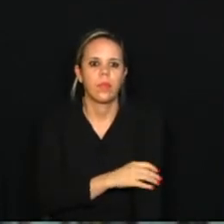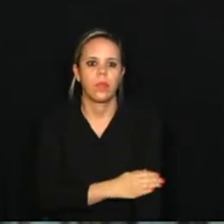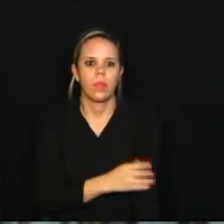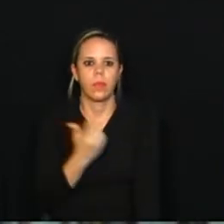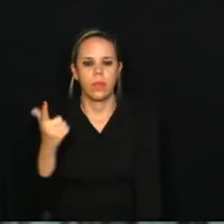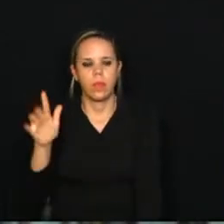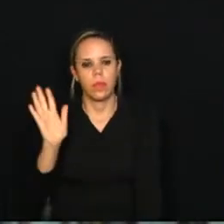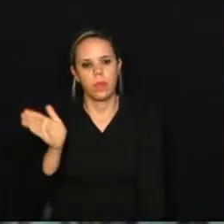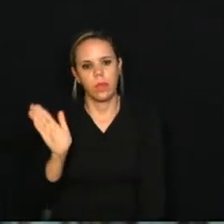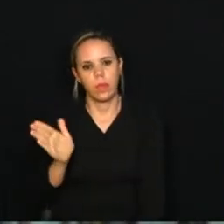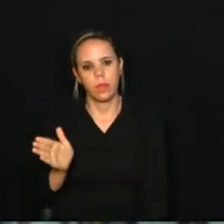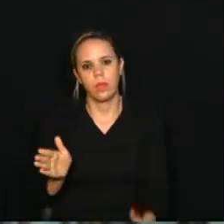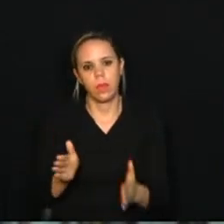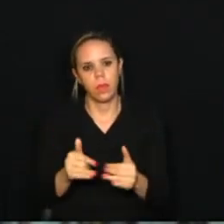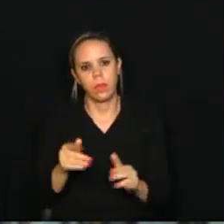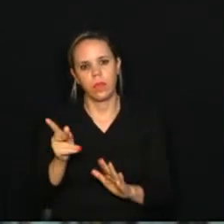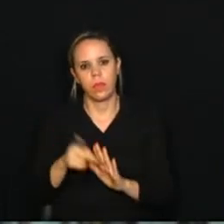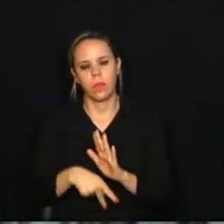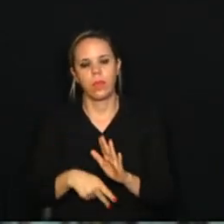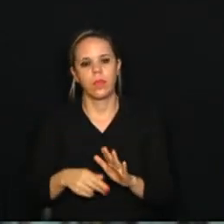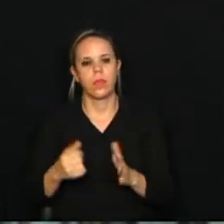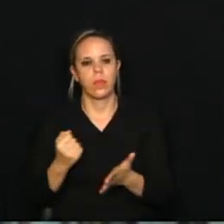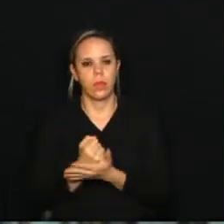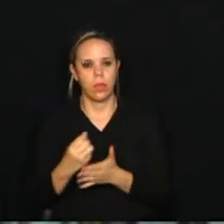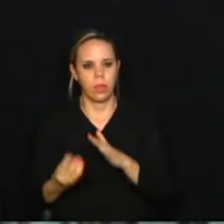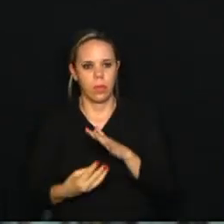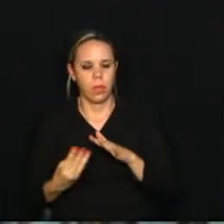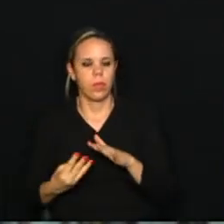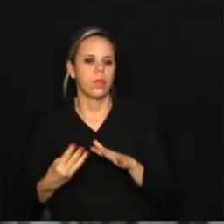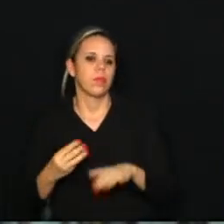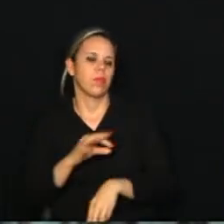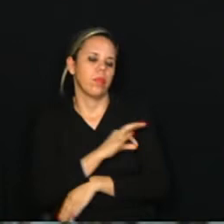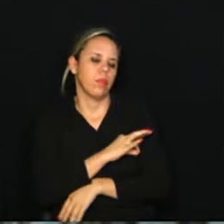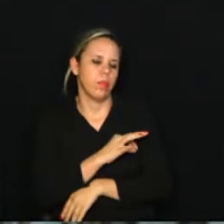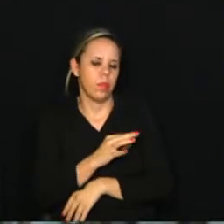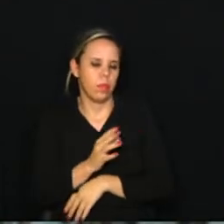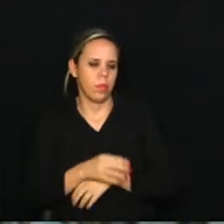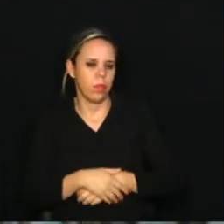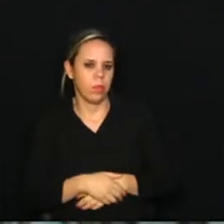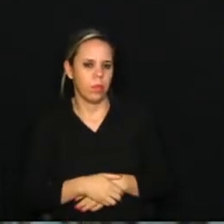outras já licitando o projeto executivo, né?